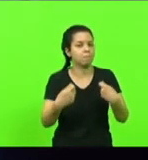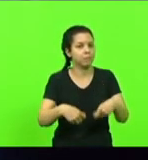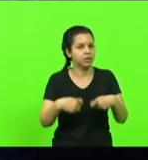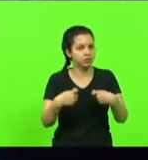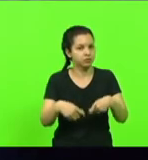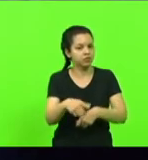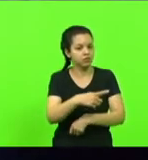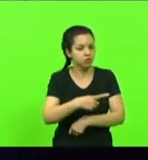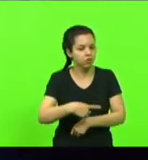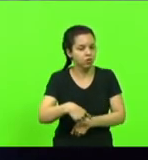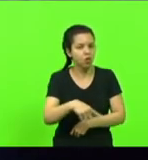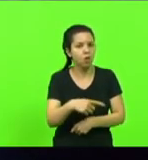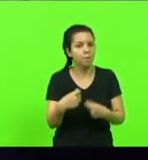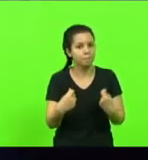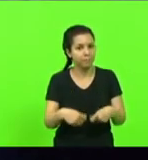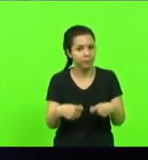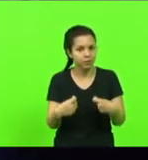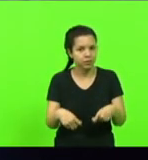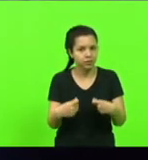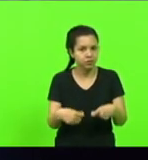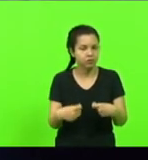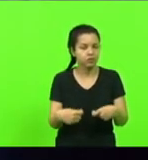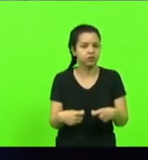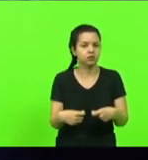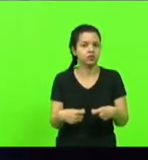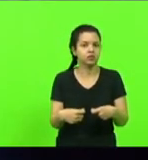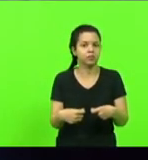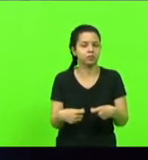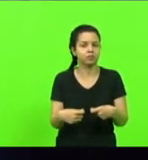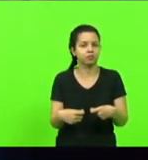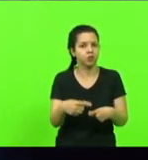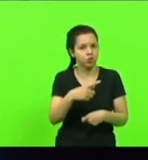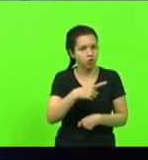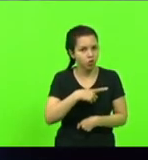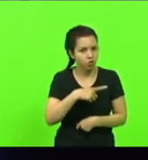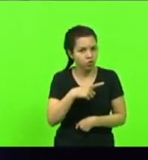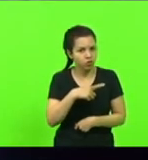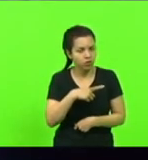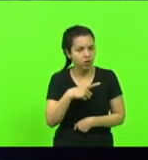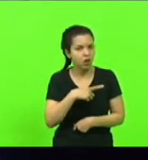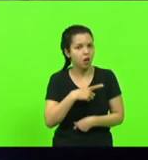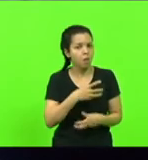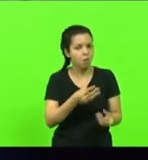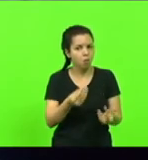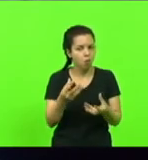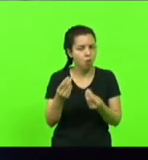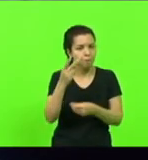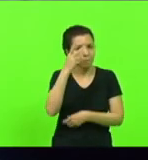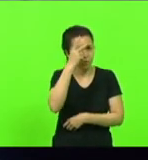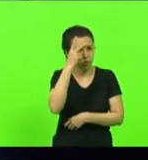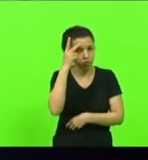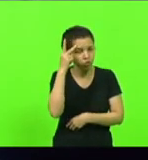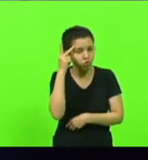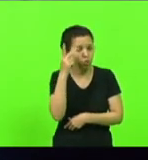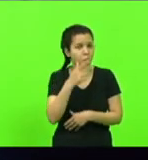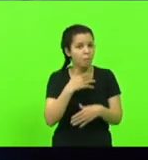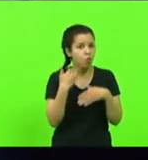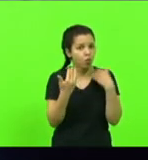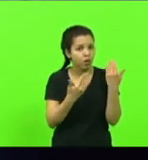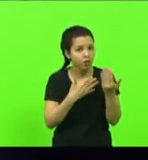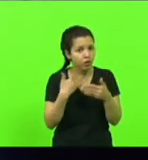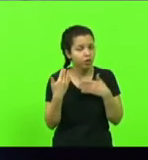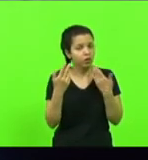gente precisa ainda sair, nós temos ainda um número grande de pessoas morrendo, de pessoas